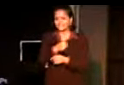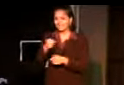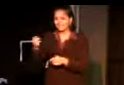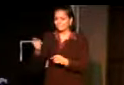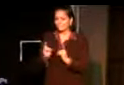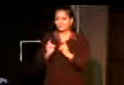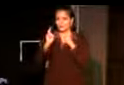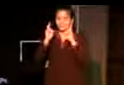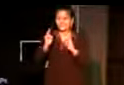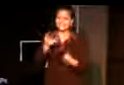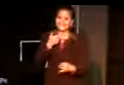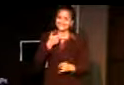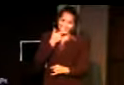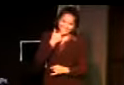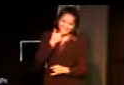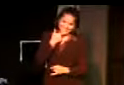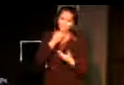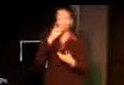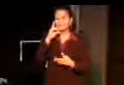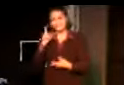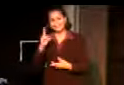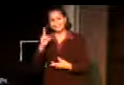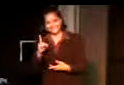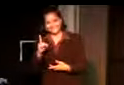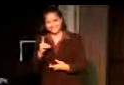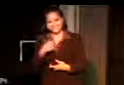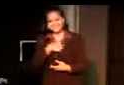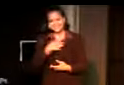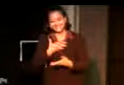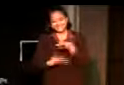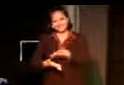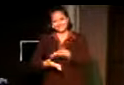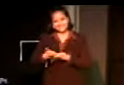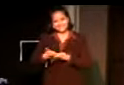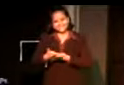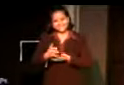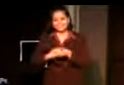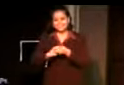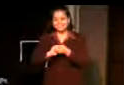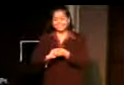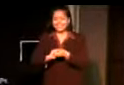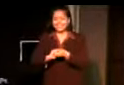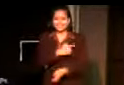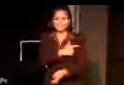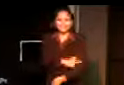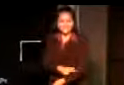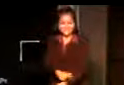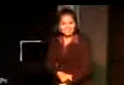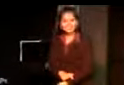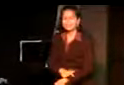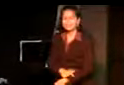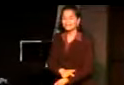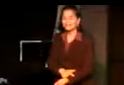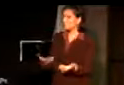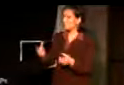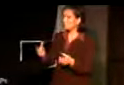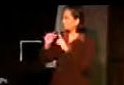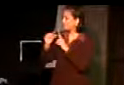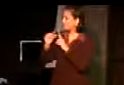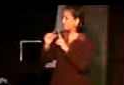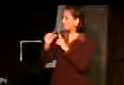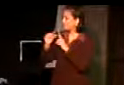do elevador seja o suficiente um gesto de gentileza Talvez uma palavra